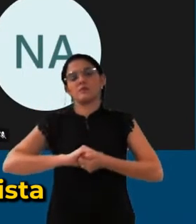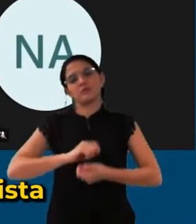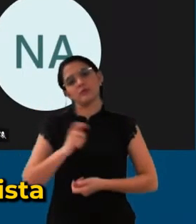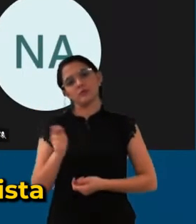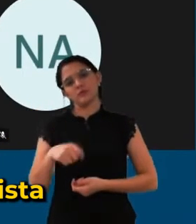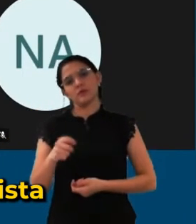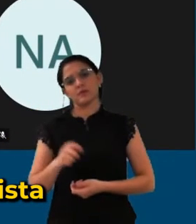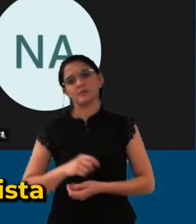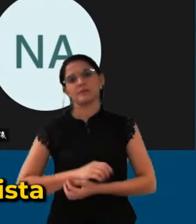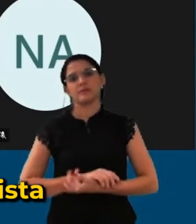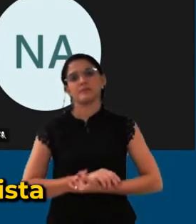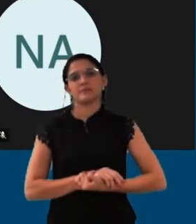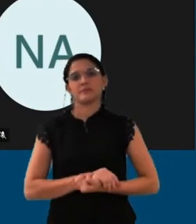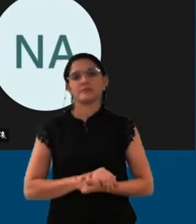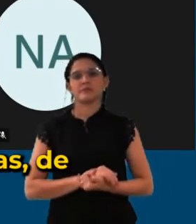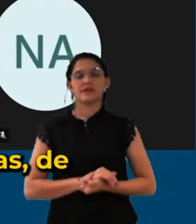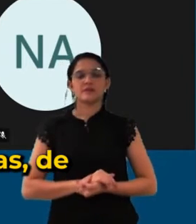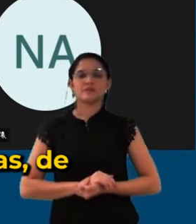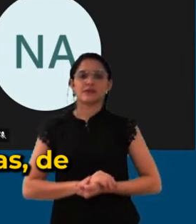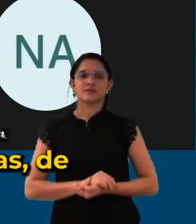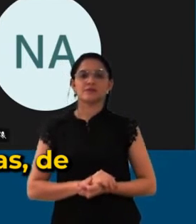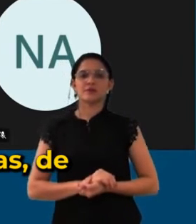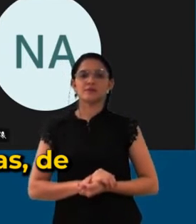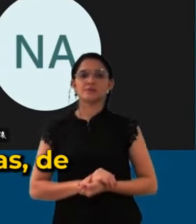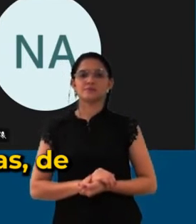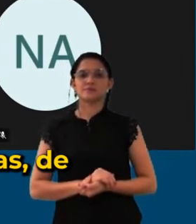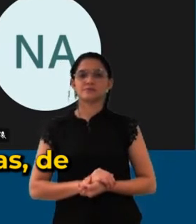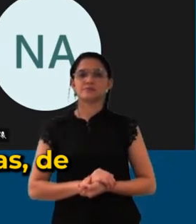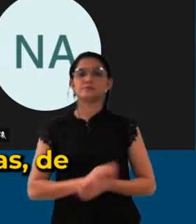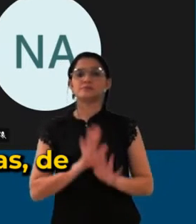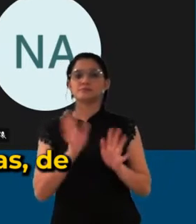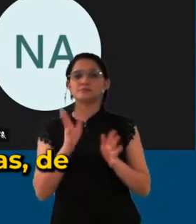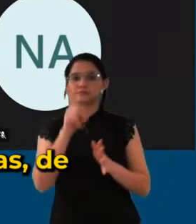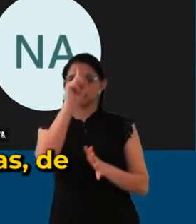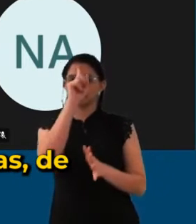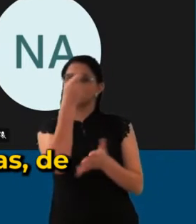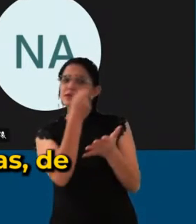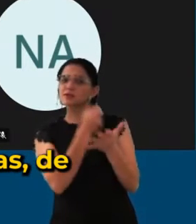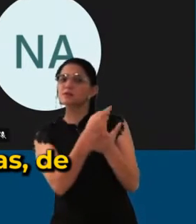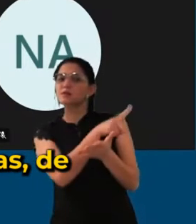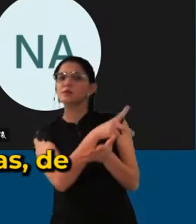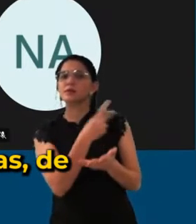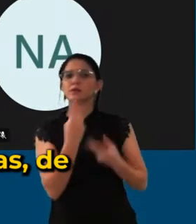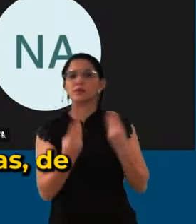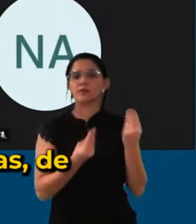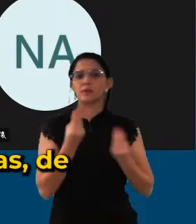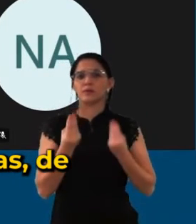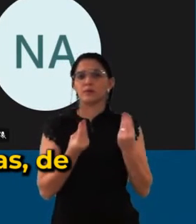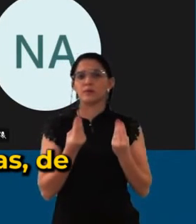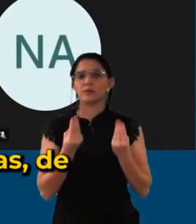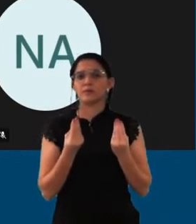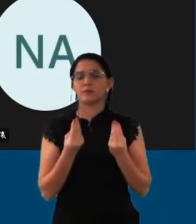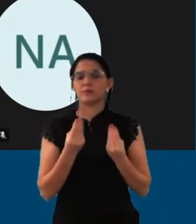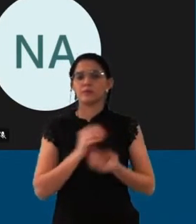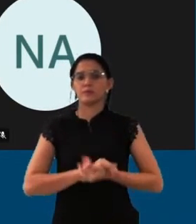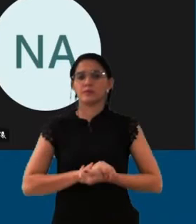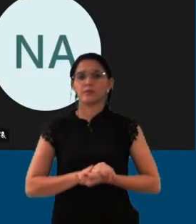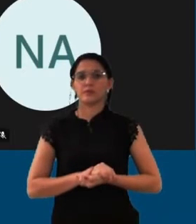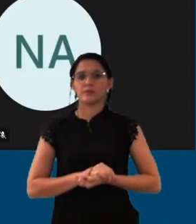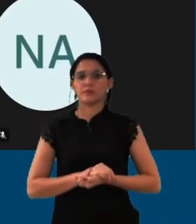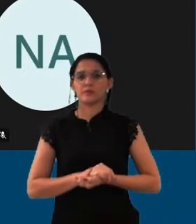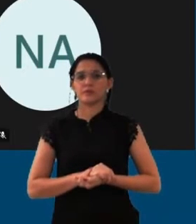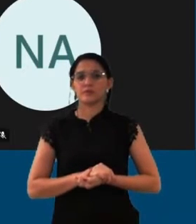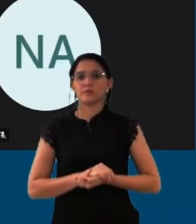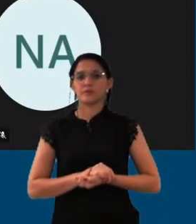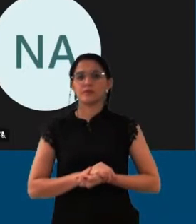vai ser decidido também tendo em vista aí a conduta processual revelada pela parte ré, né, essas circunstâncias de fato todas aí